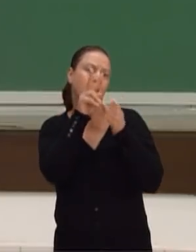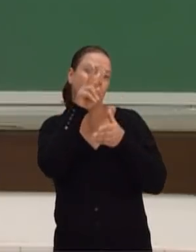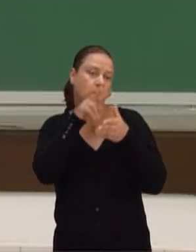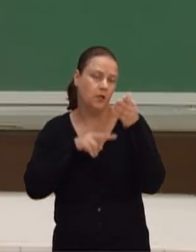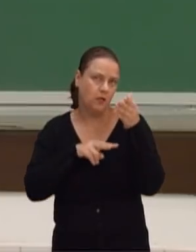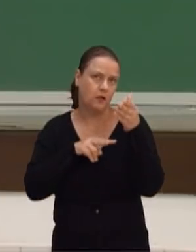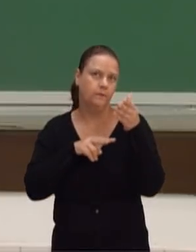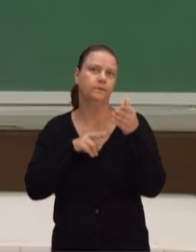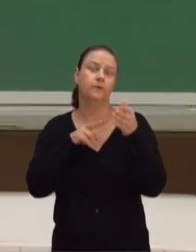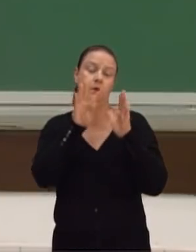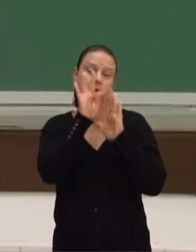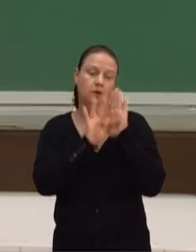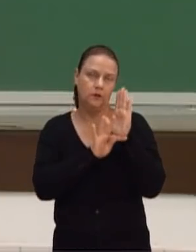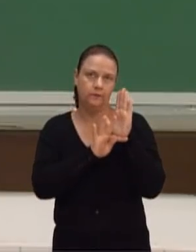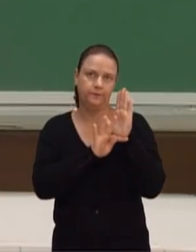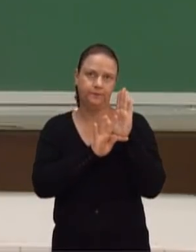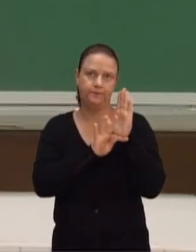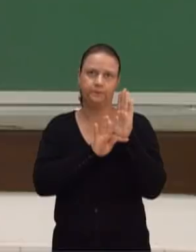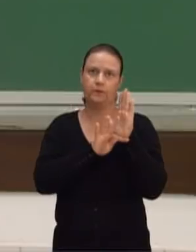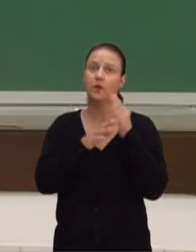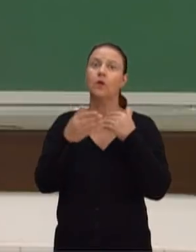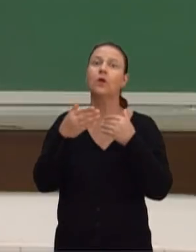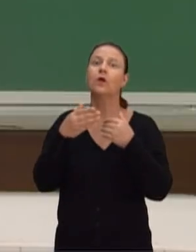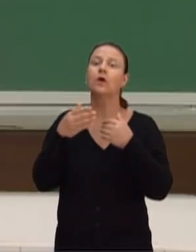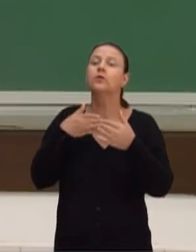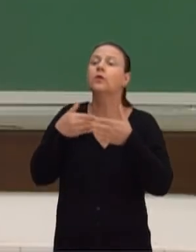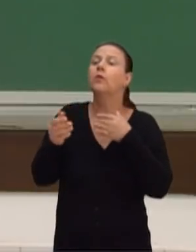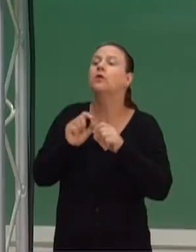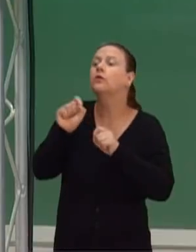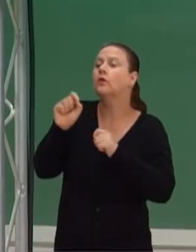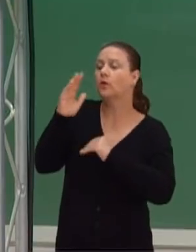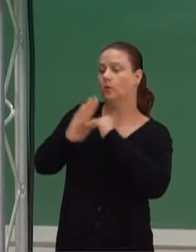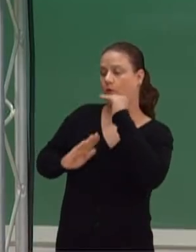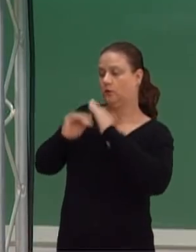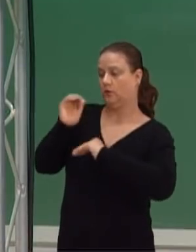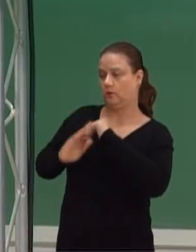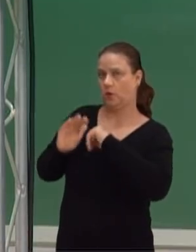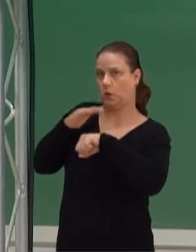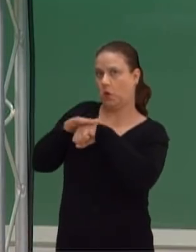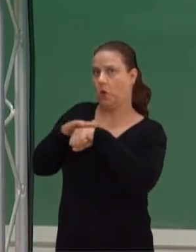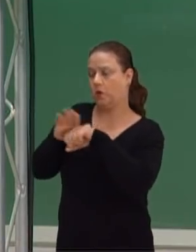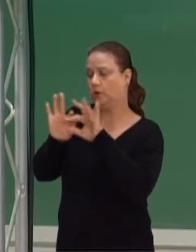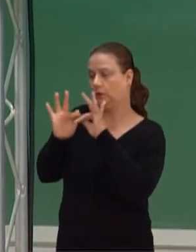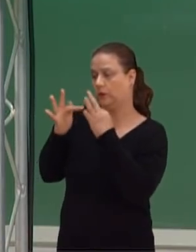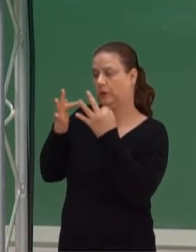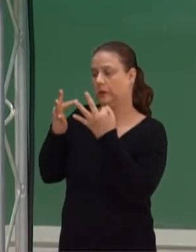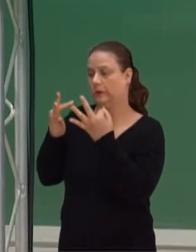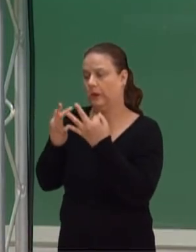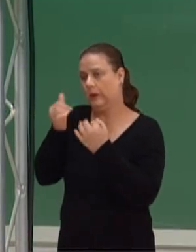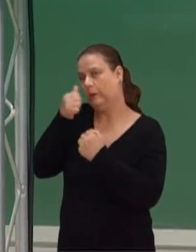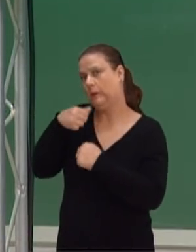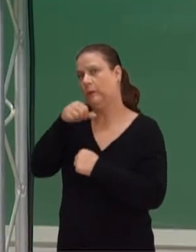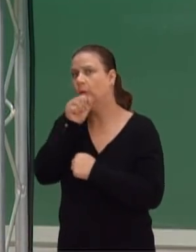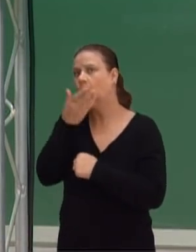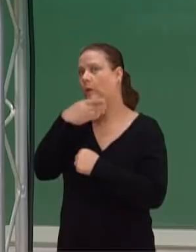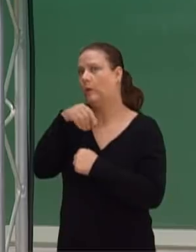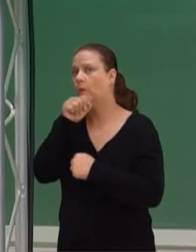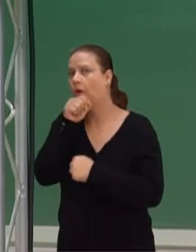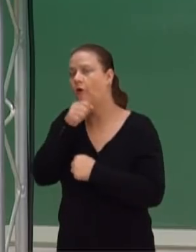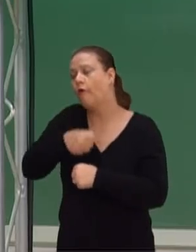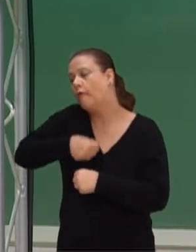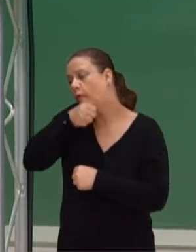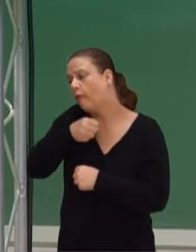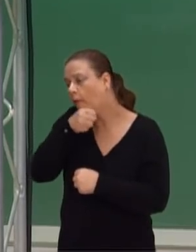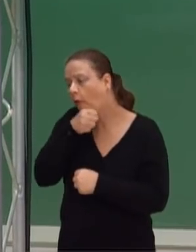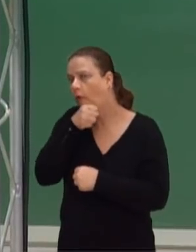lá com seu pai, com a sua mãe, com a sua tia, com o seu tio, com a sua avó, com o seu avô, qualquer pessoa da sua família, ele faz